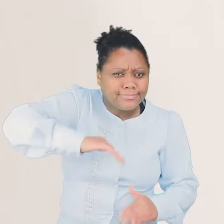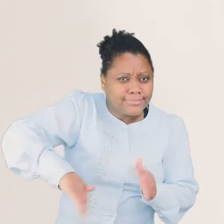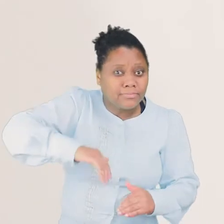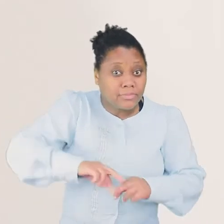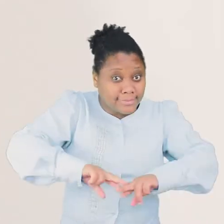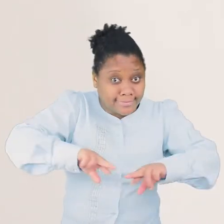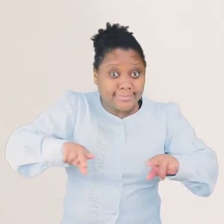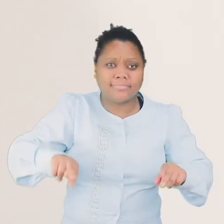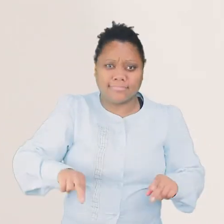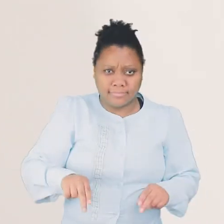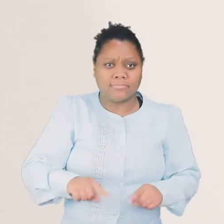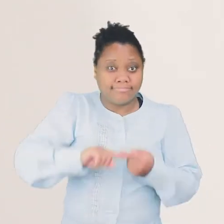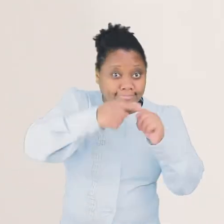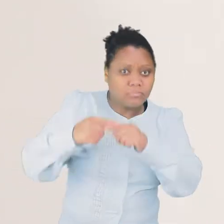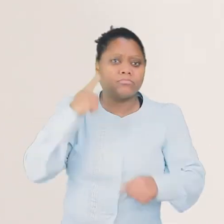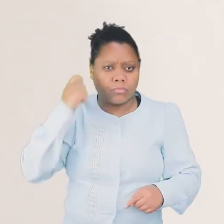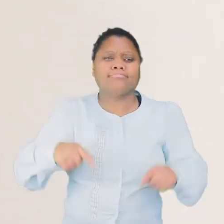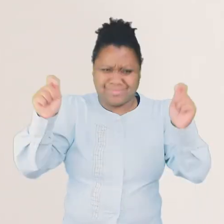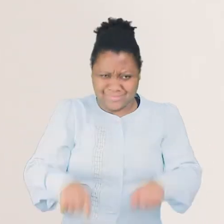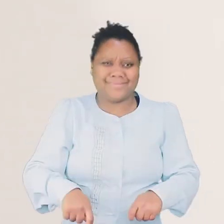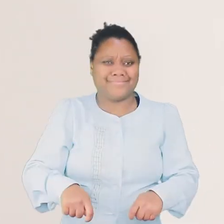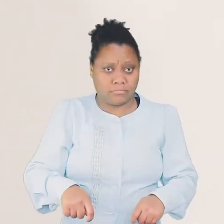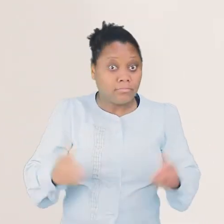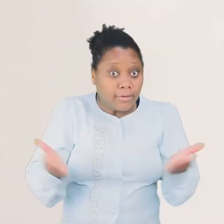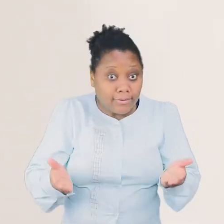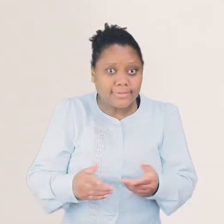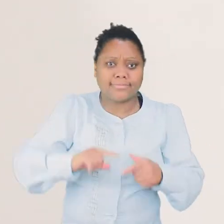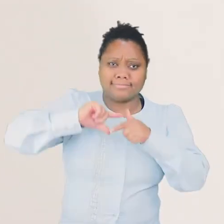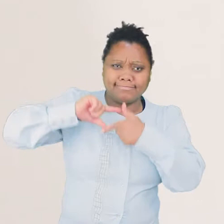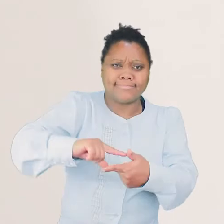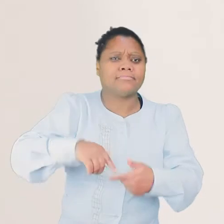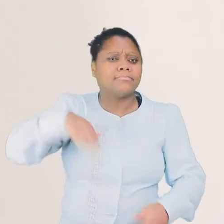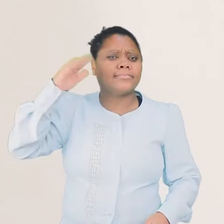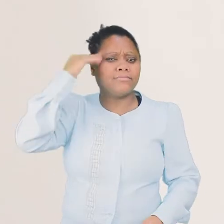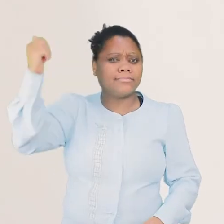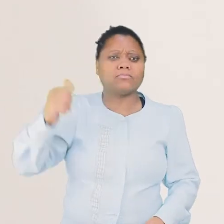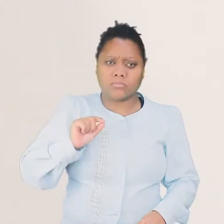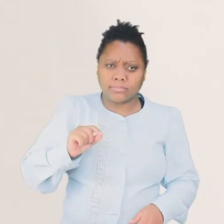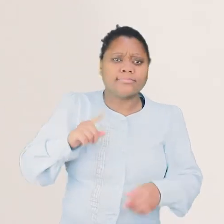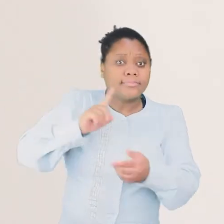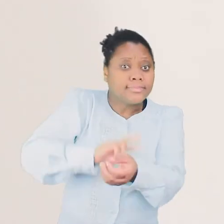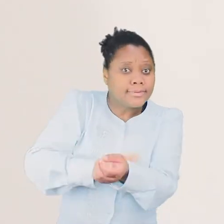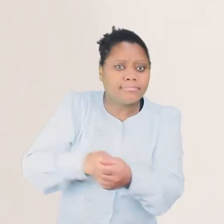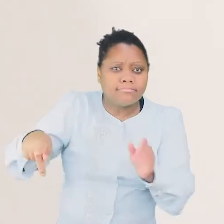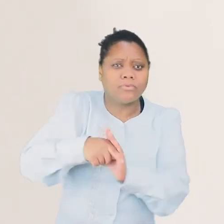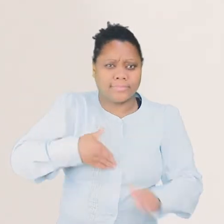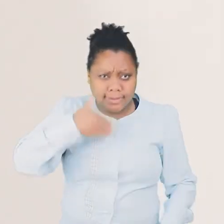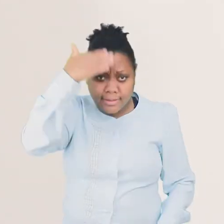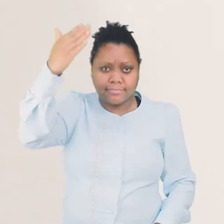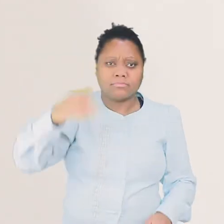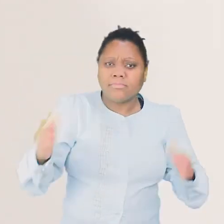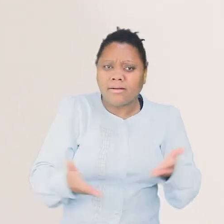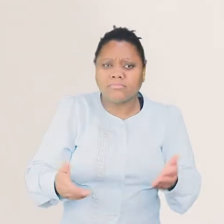Combinando esses movimentos, uma enorme infinidade de sons é possível. Os mais tradicionais são o ritmo